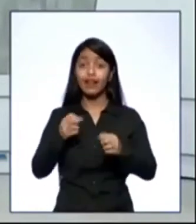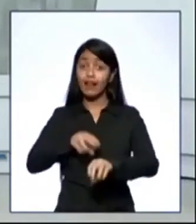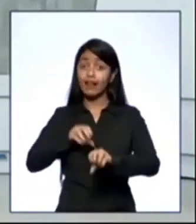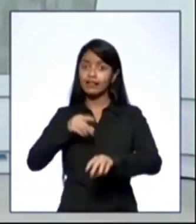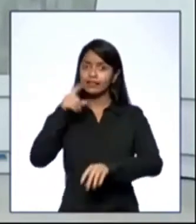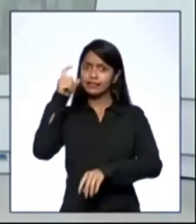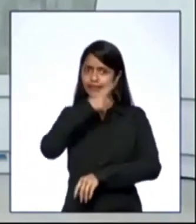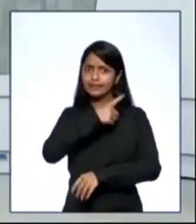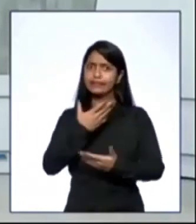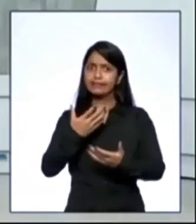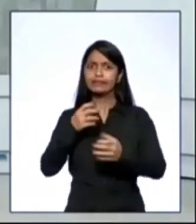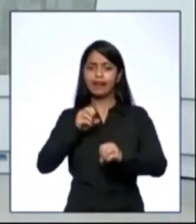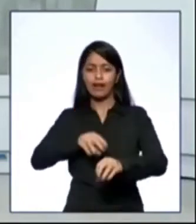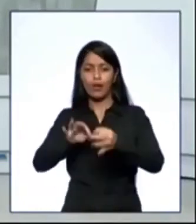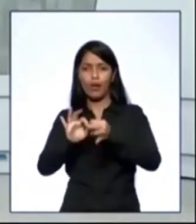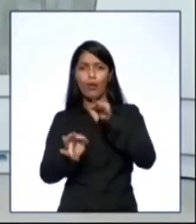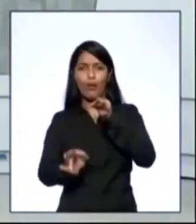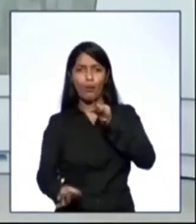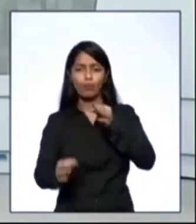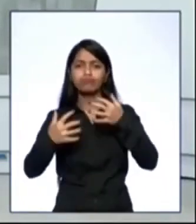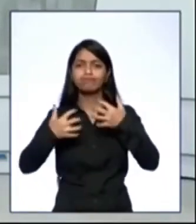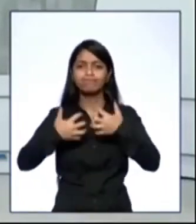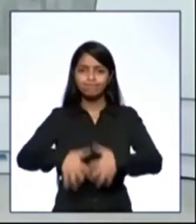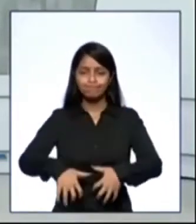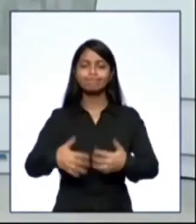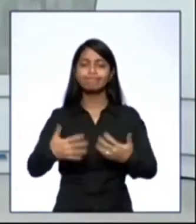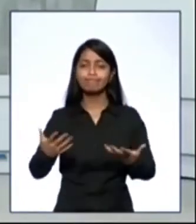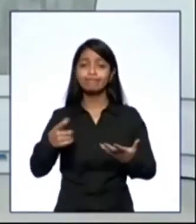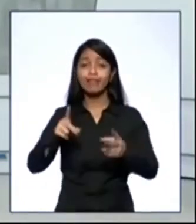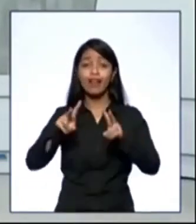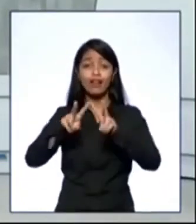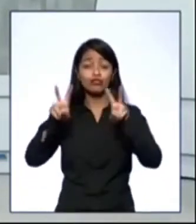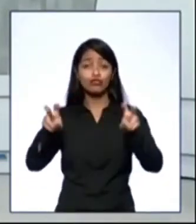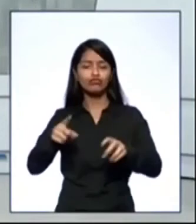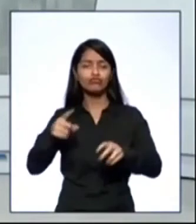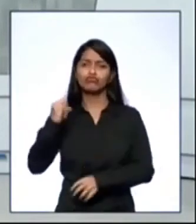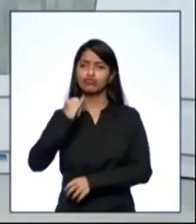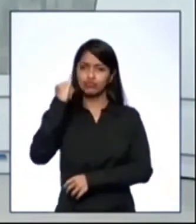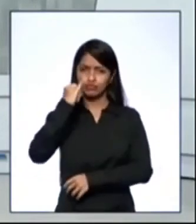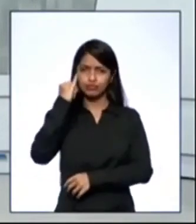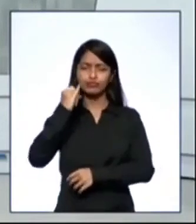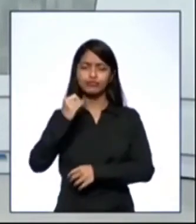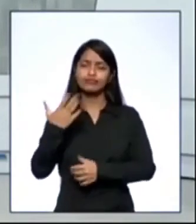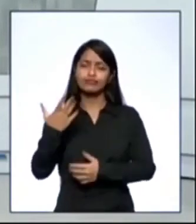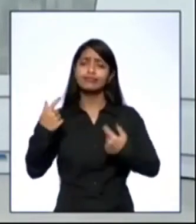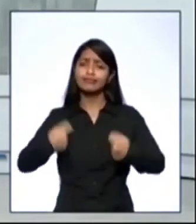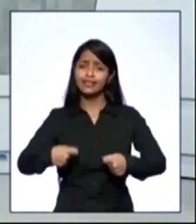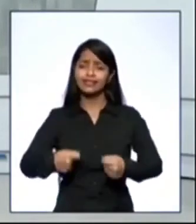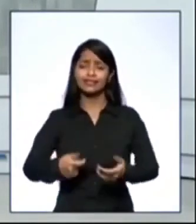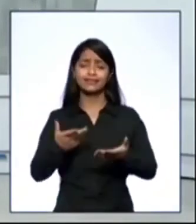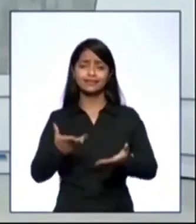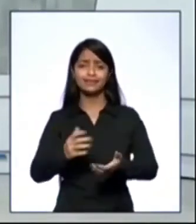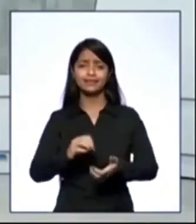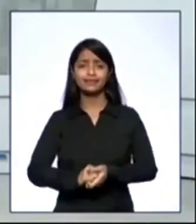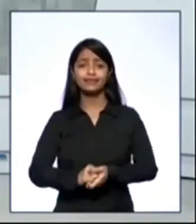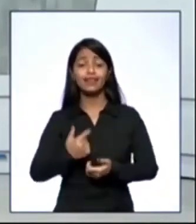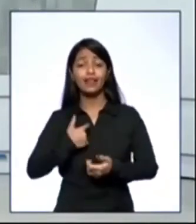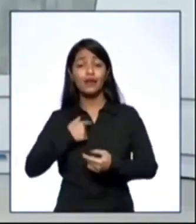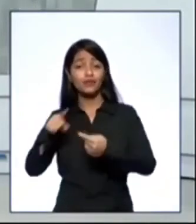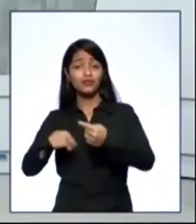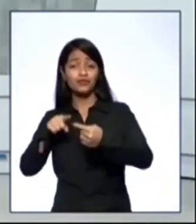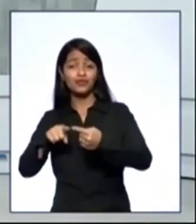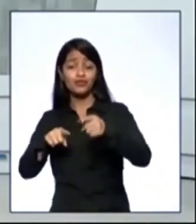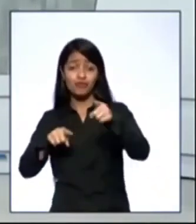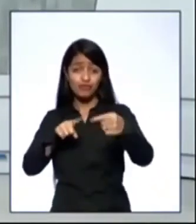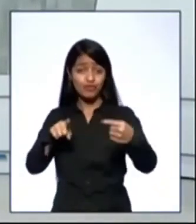Foi uma aula longa, uma aula difícil, uma aula complexa de um assunto significativo e a gente tem que fazer isso, né? Eu tenho um objetivo, você também. A